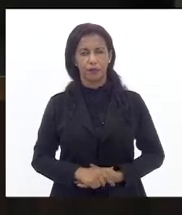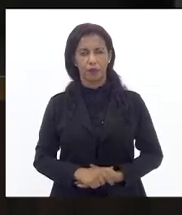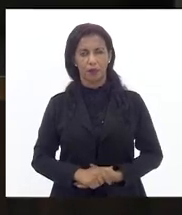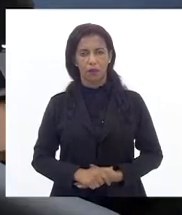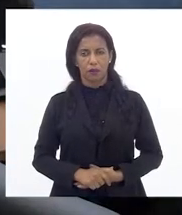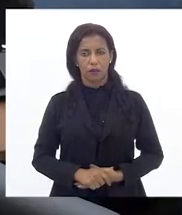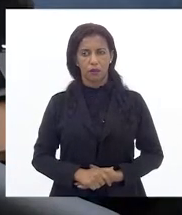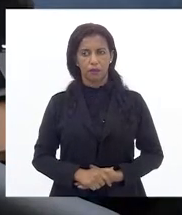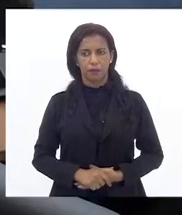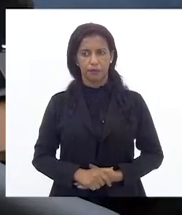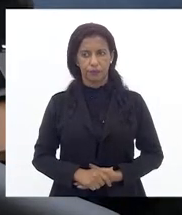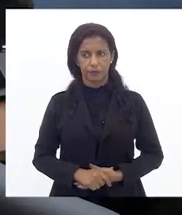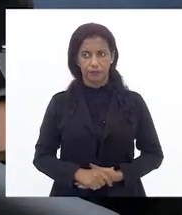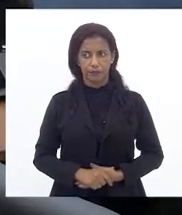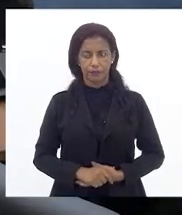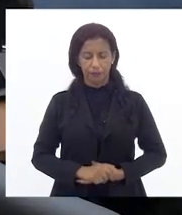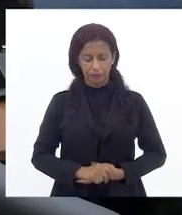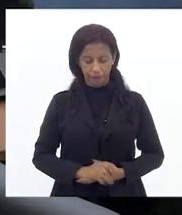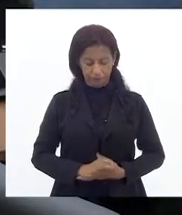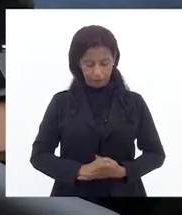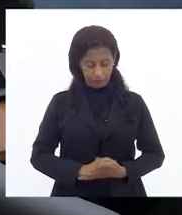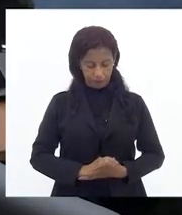E aí